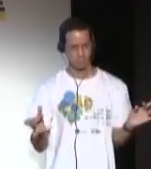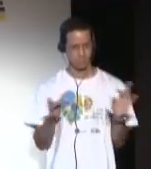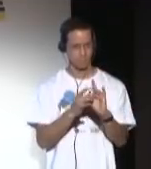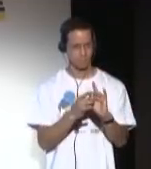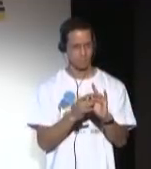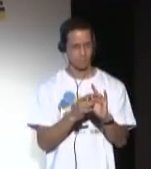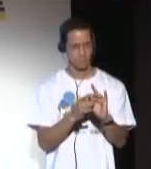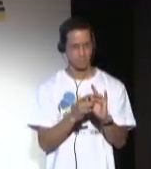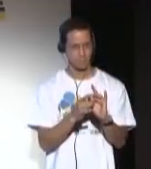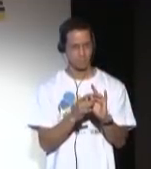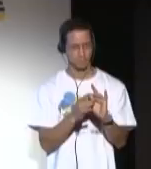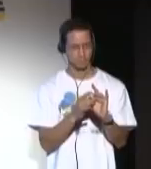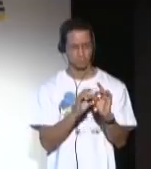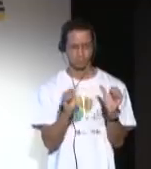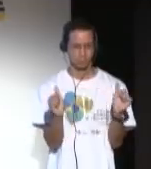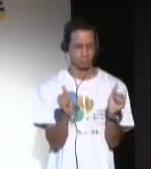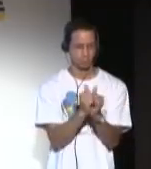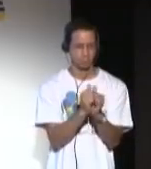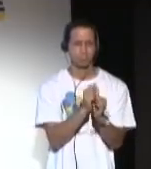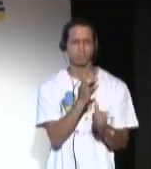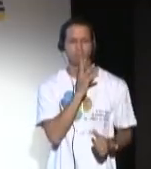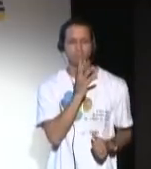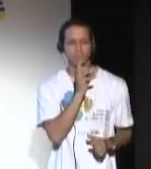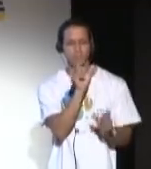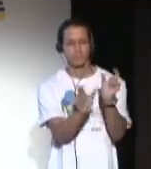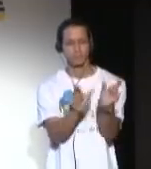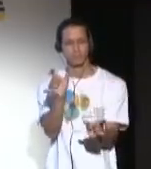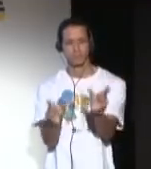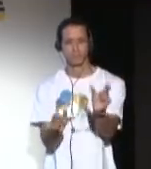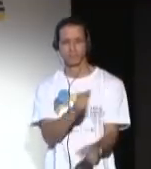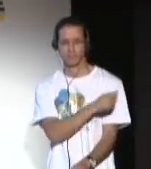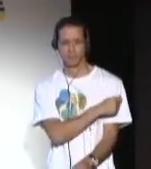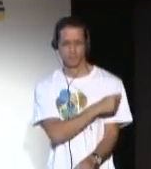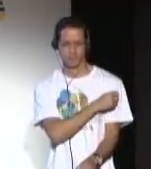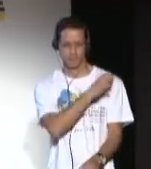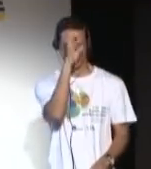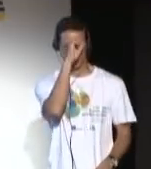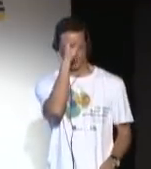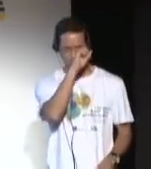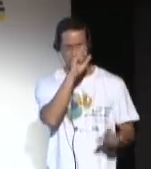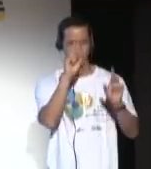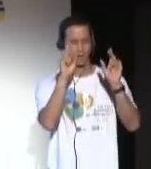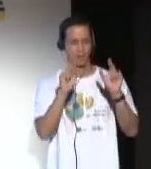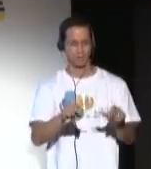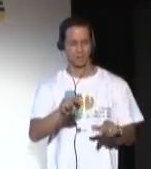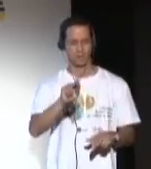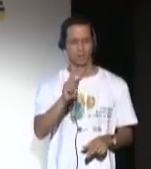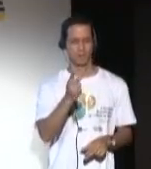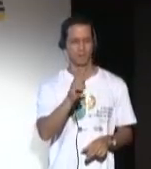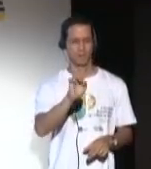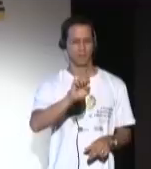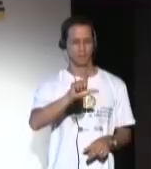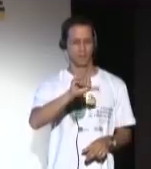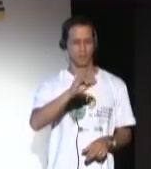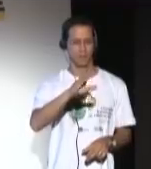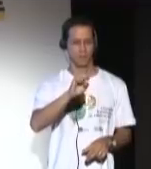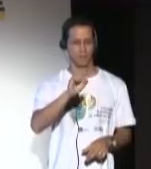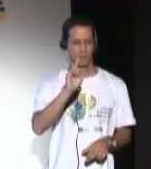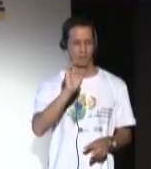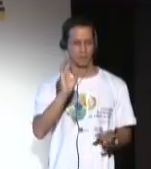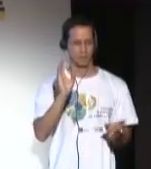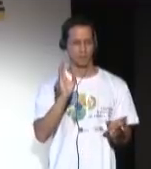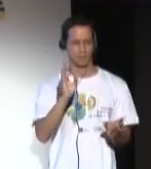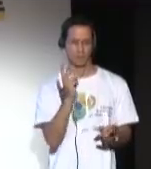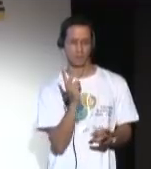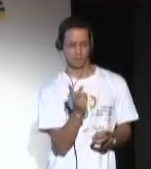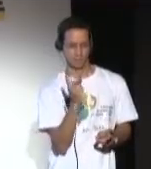com o conhecimento de quem aprende. É como uma hélice de 2 pás. O professor está sempre pensando em como pegar